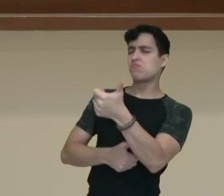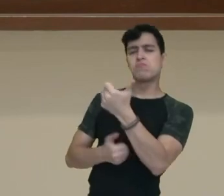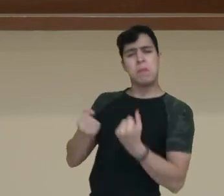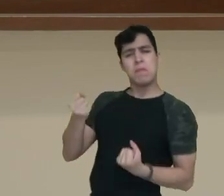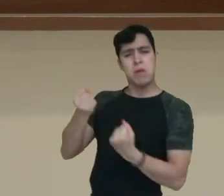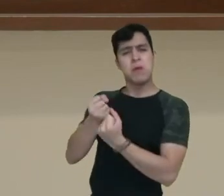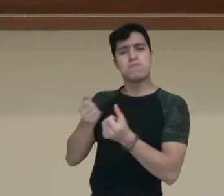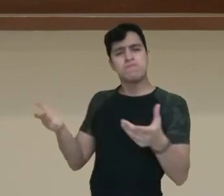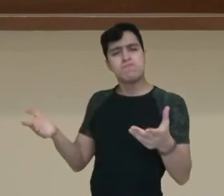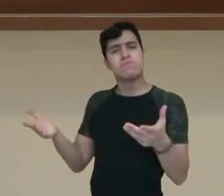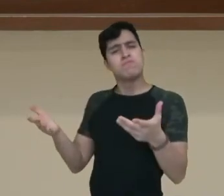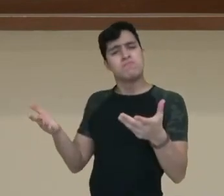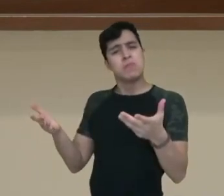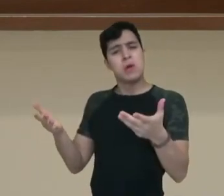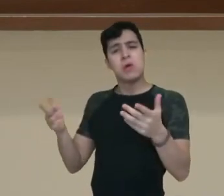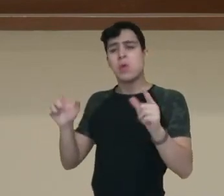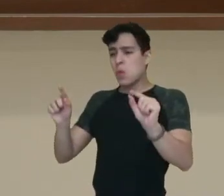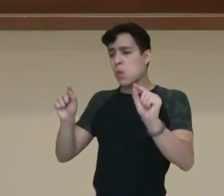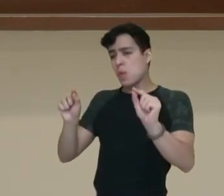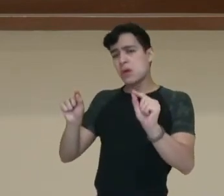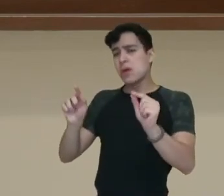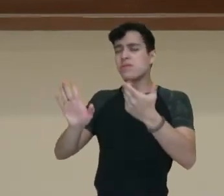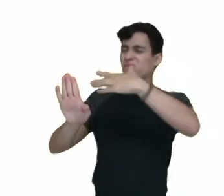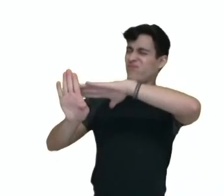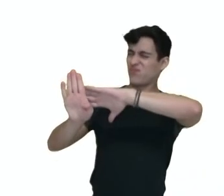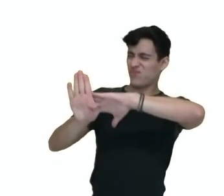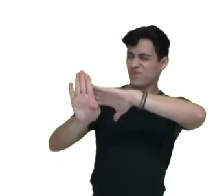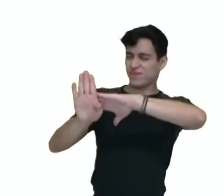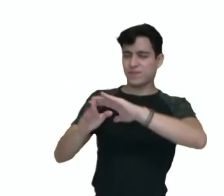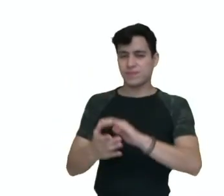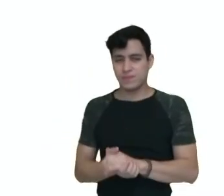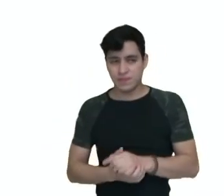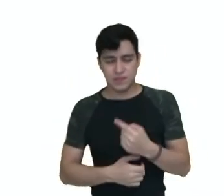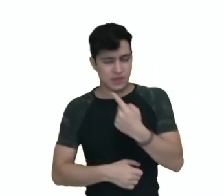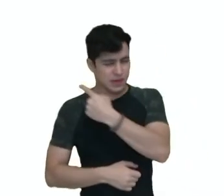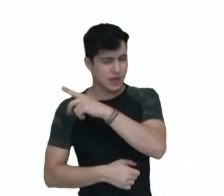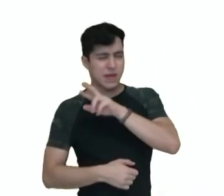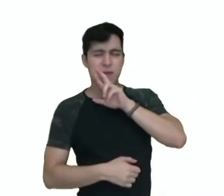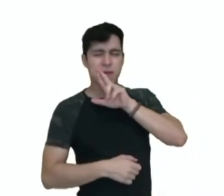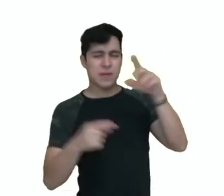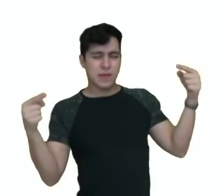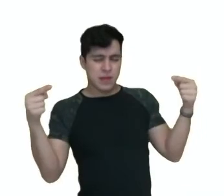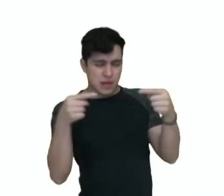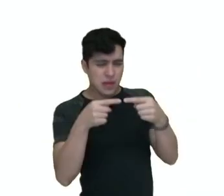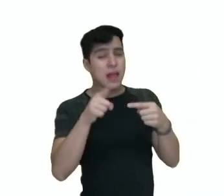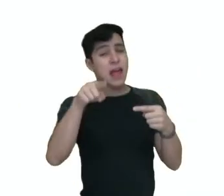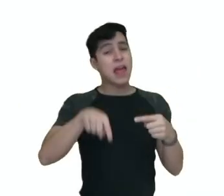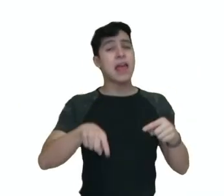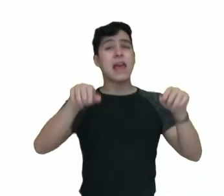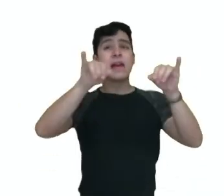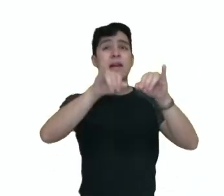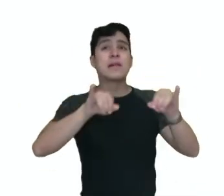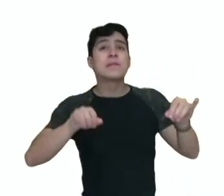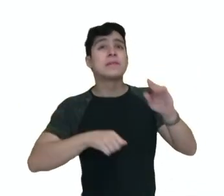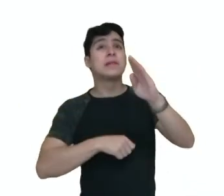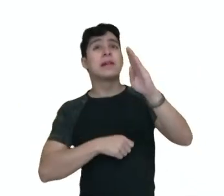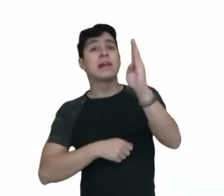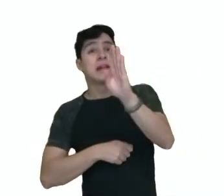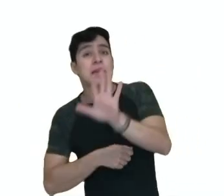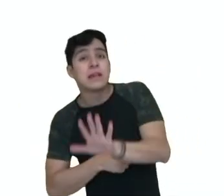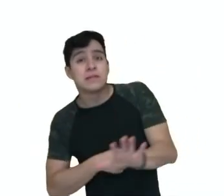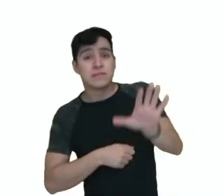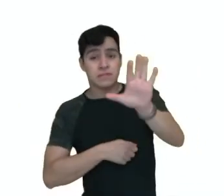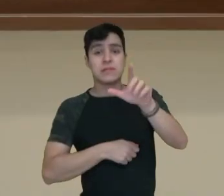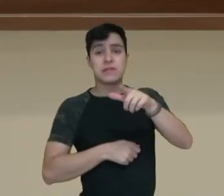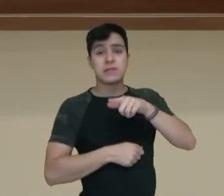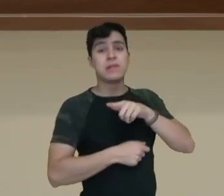está ajudando. Então, vamos ver. A resposta possível é porque é uma campanha nacional e envolve outras entidades. Lembra que a gente